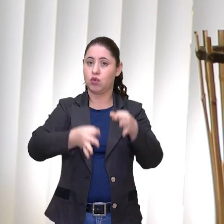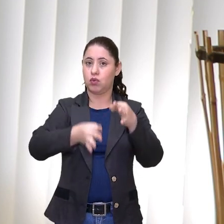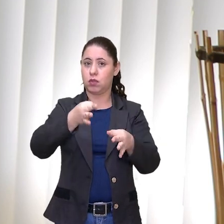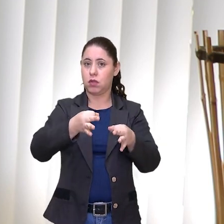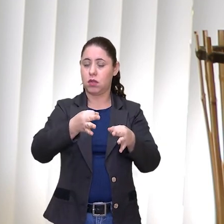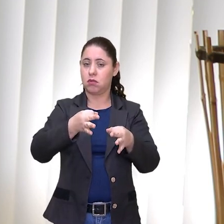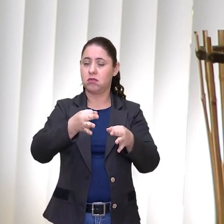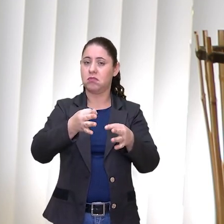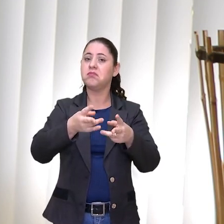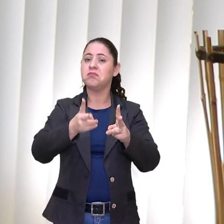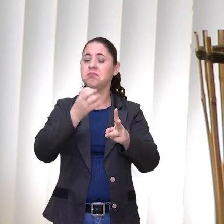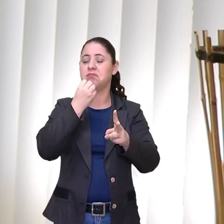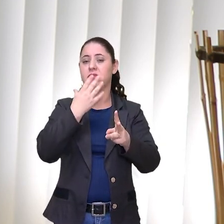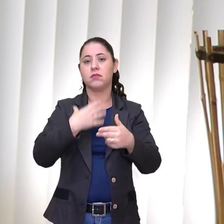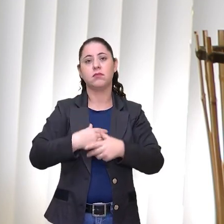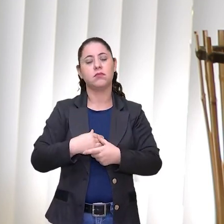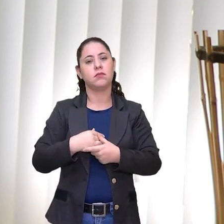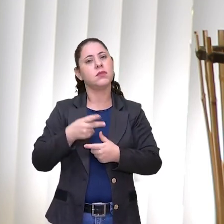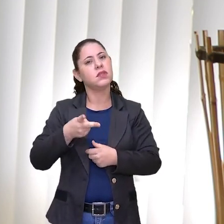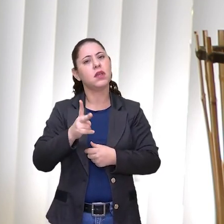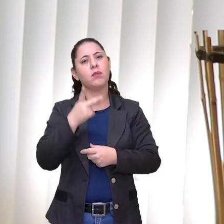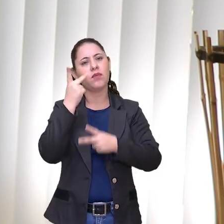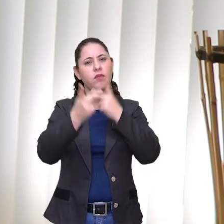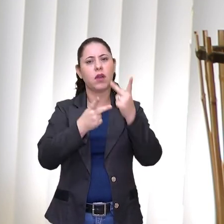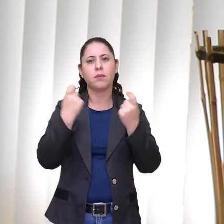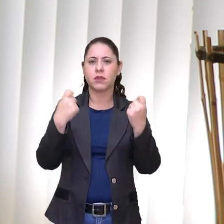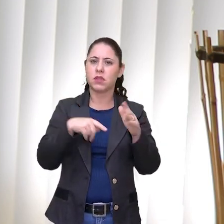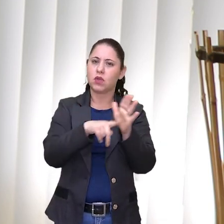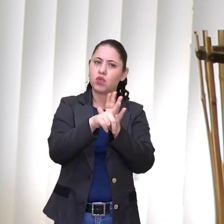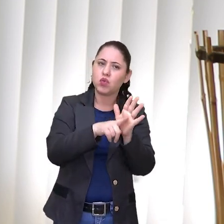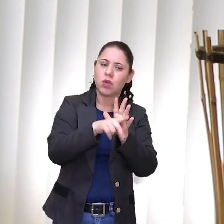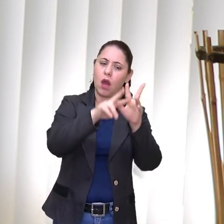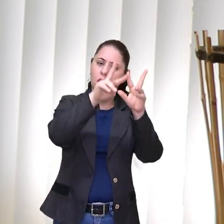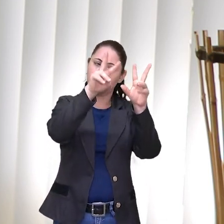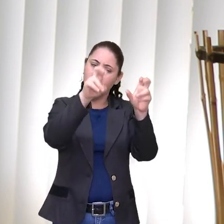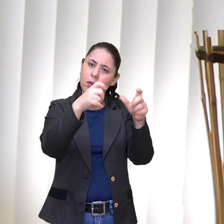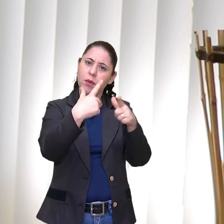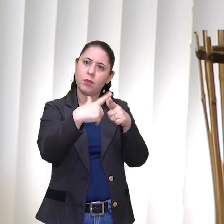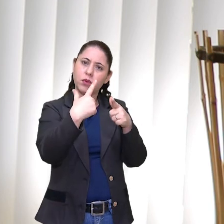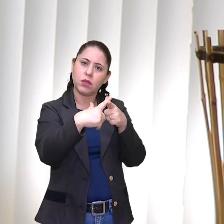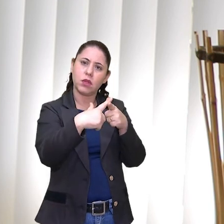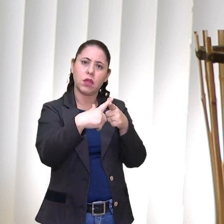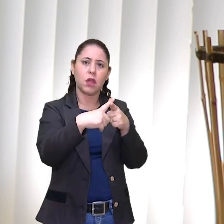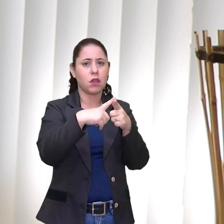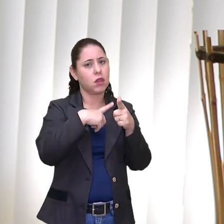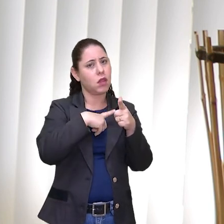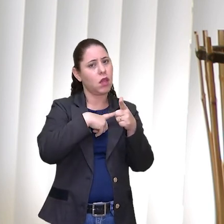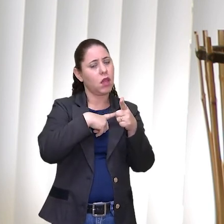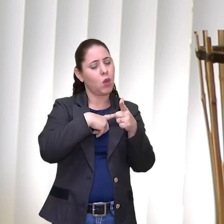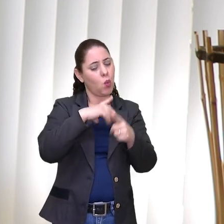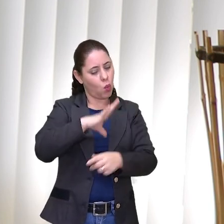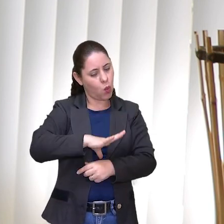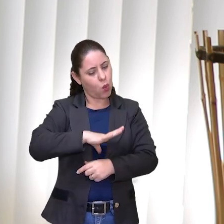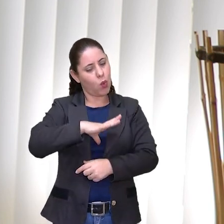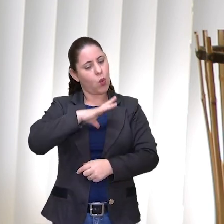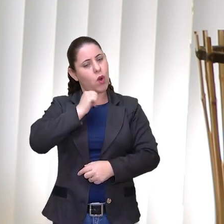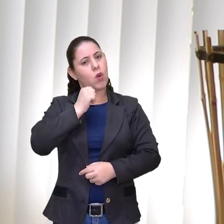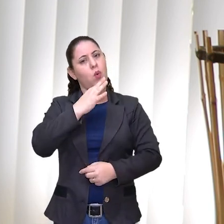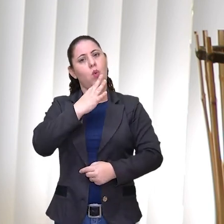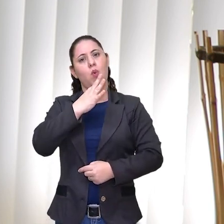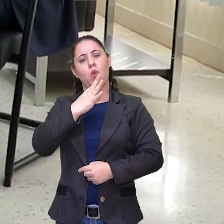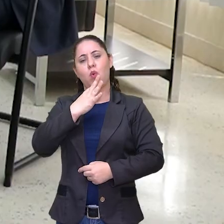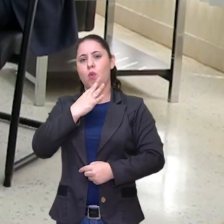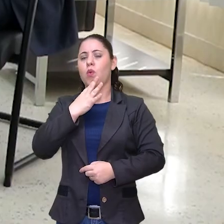judicial. É sempre louvável, e eu sempre digo, precisa estudar um pouquinho o assunto, porque tem que ter um pouquinho